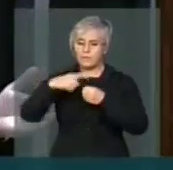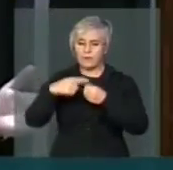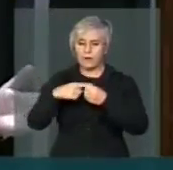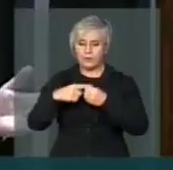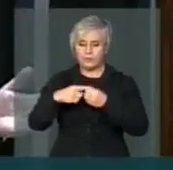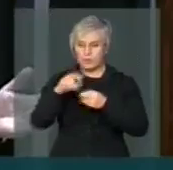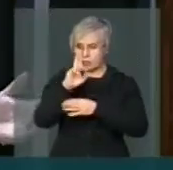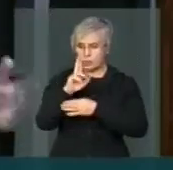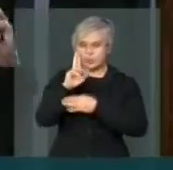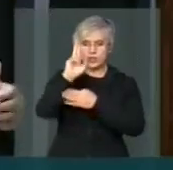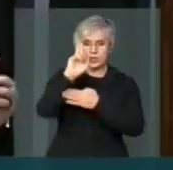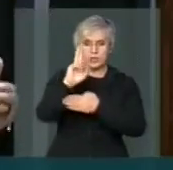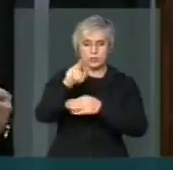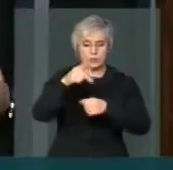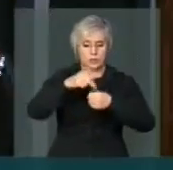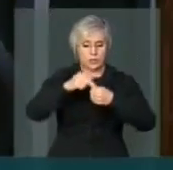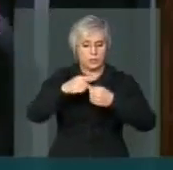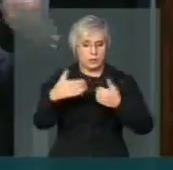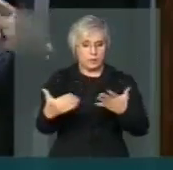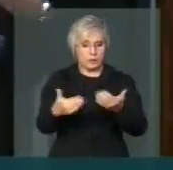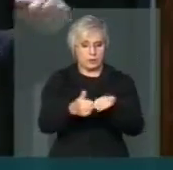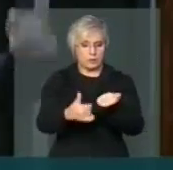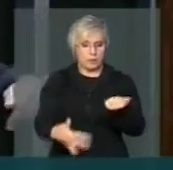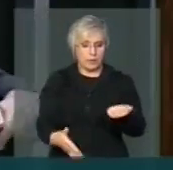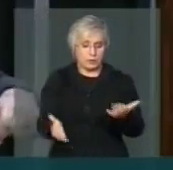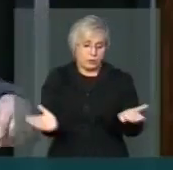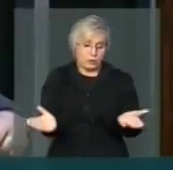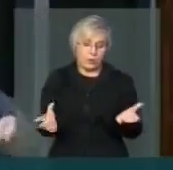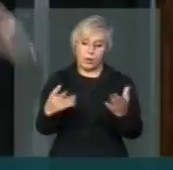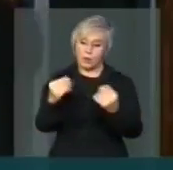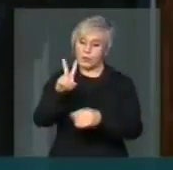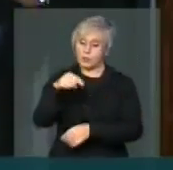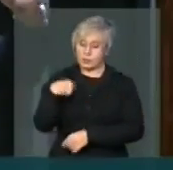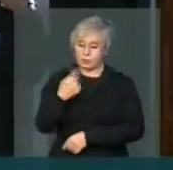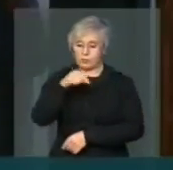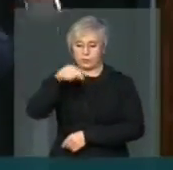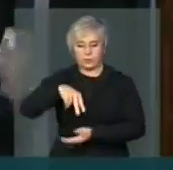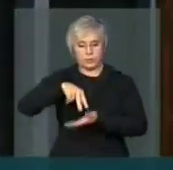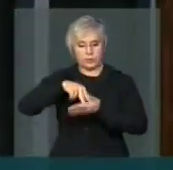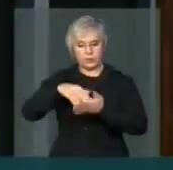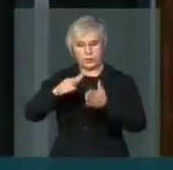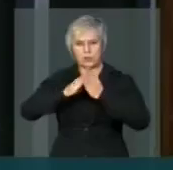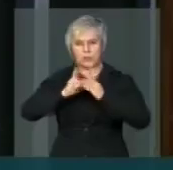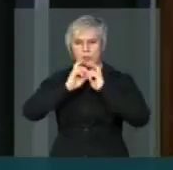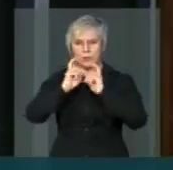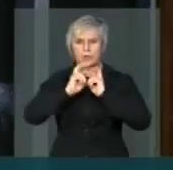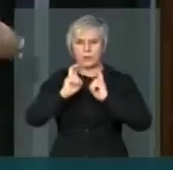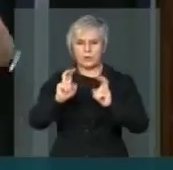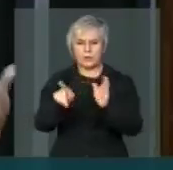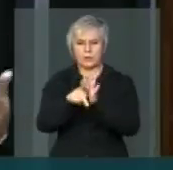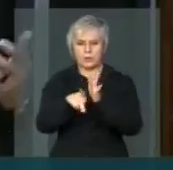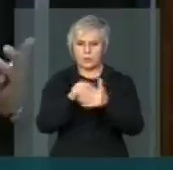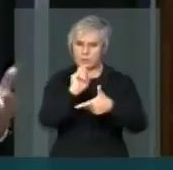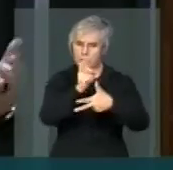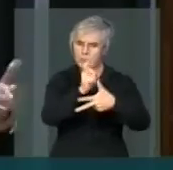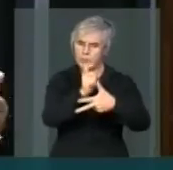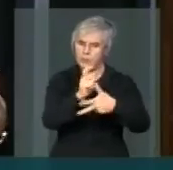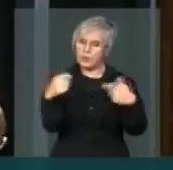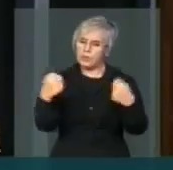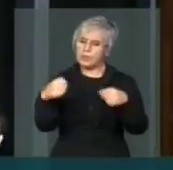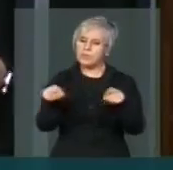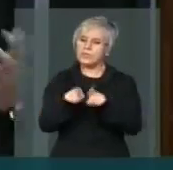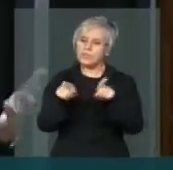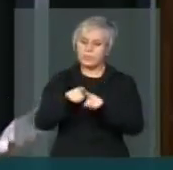afinal eles são só investigados. Ora, o que nós, muitas vezes aqui da tribuna, clamamos em relação ao Executivo, devia